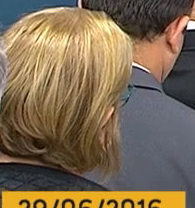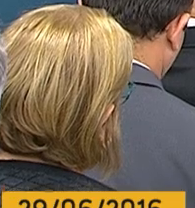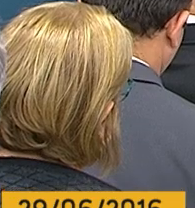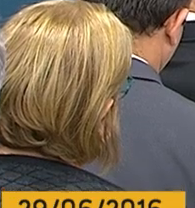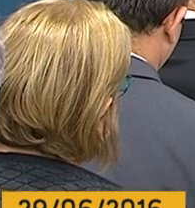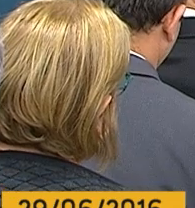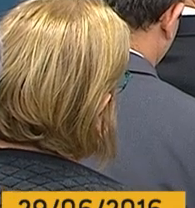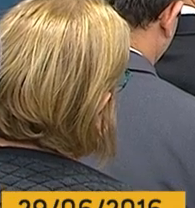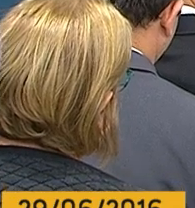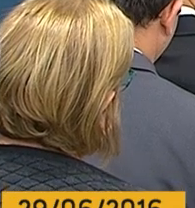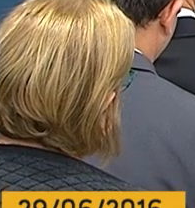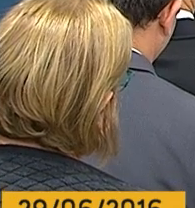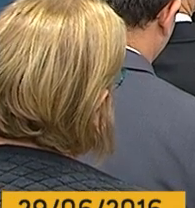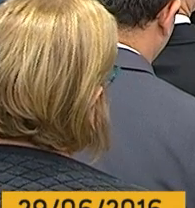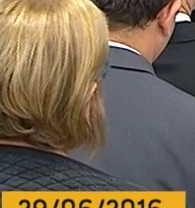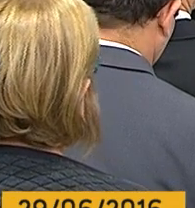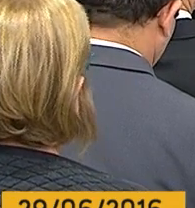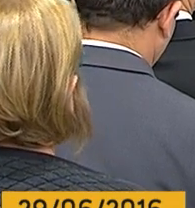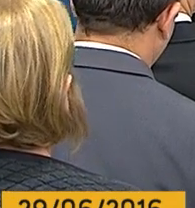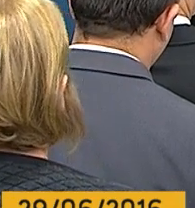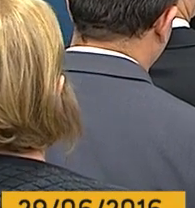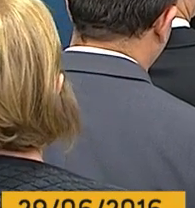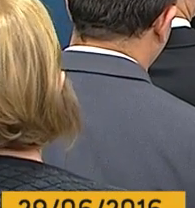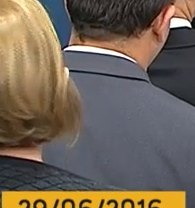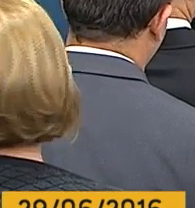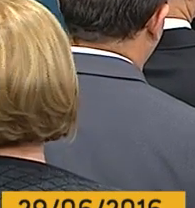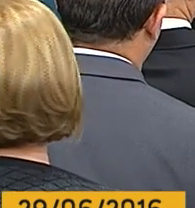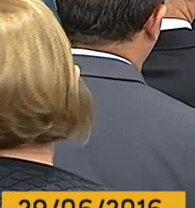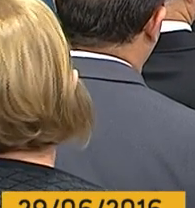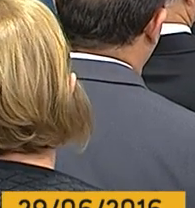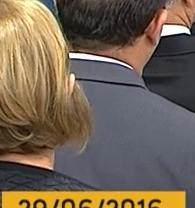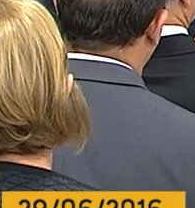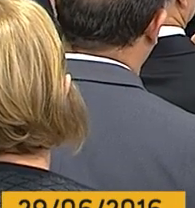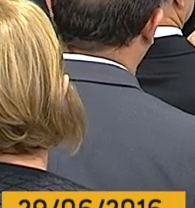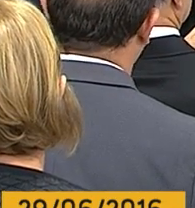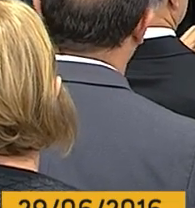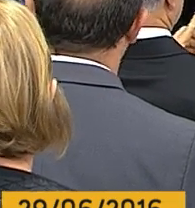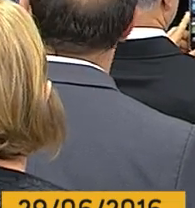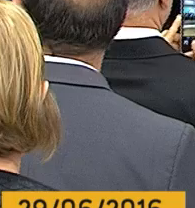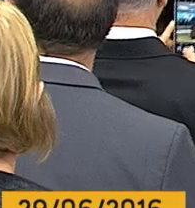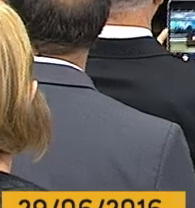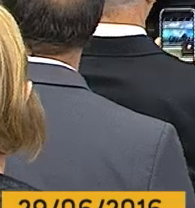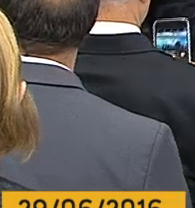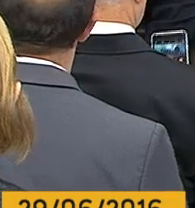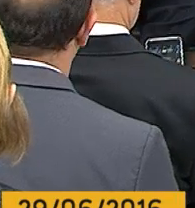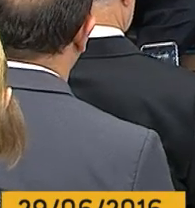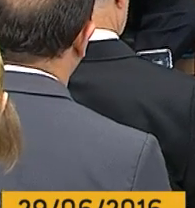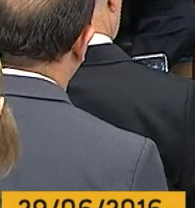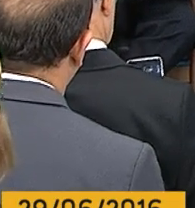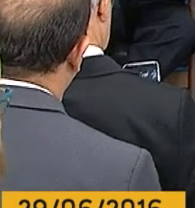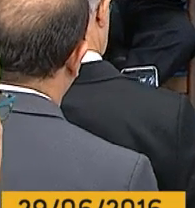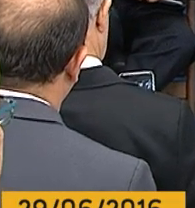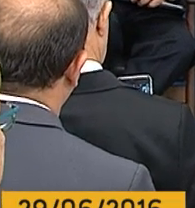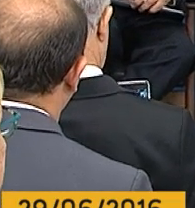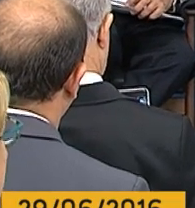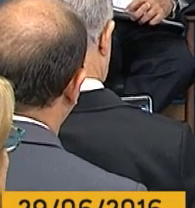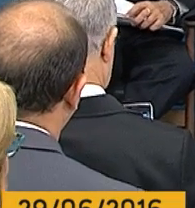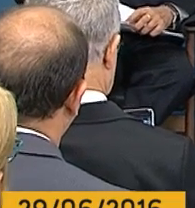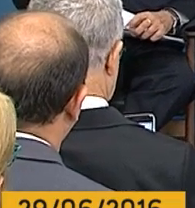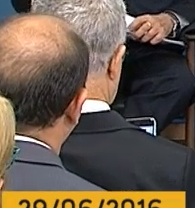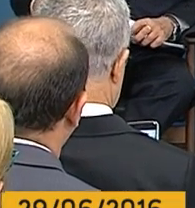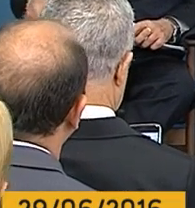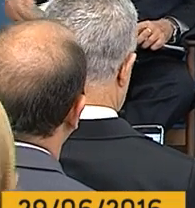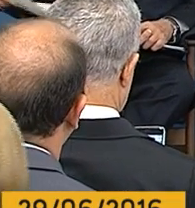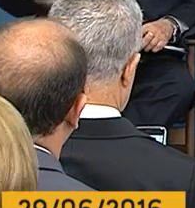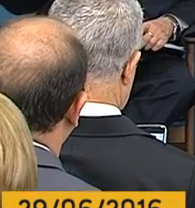8.747, de 5 de maio de 2016, concedendo reajuste de 12,5% no